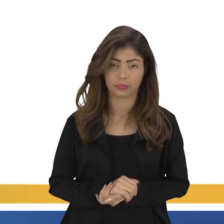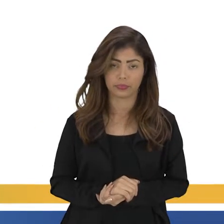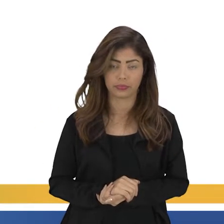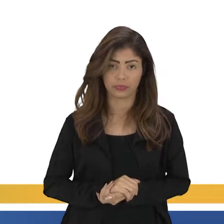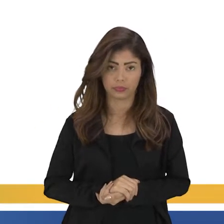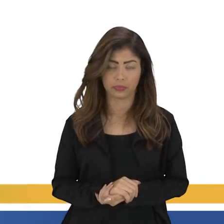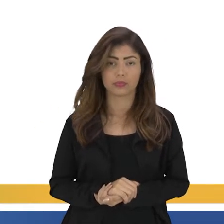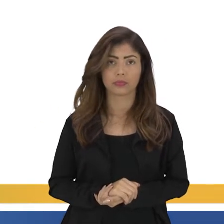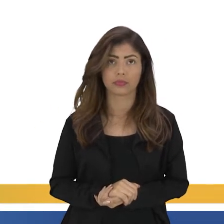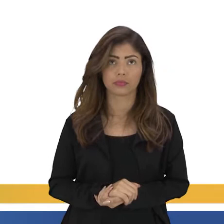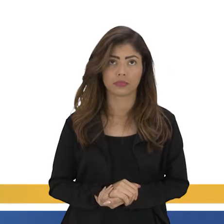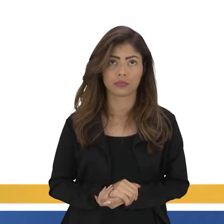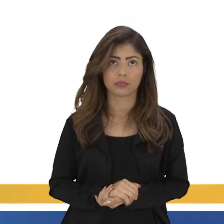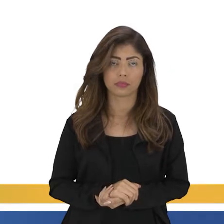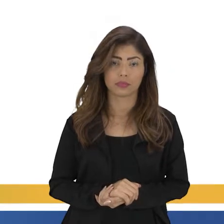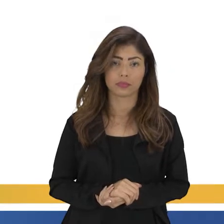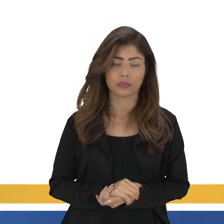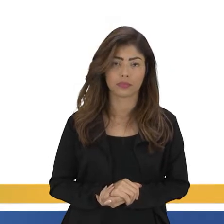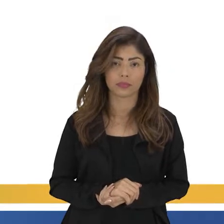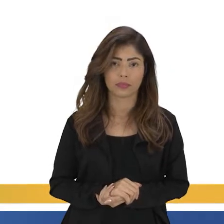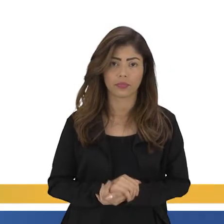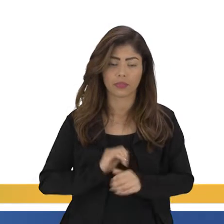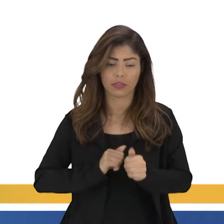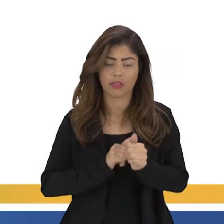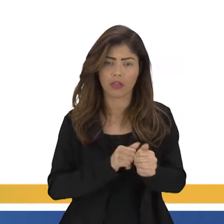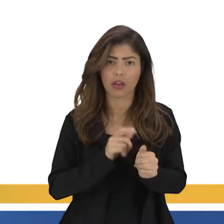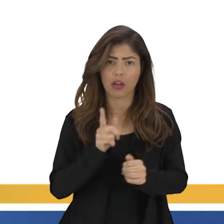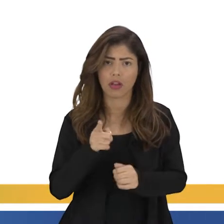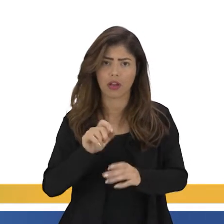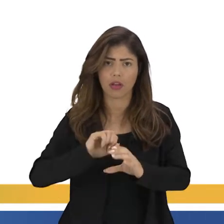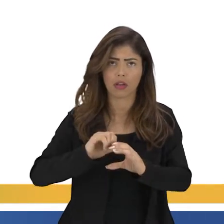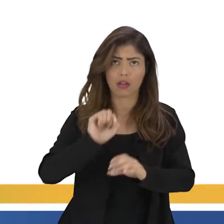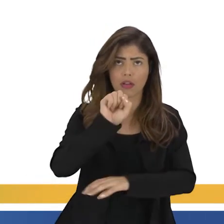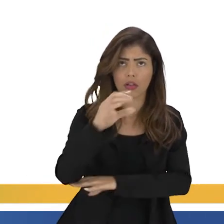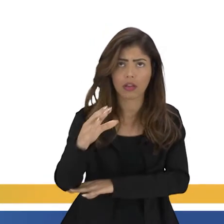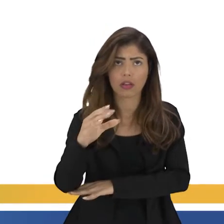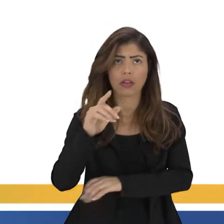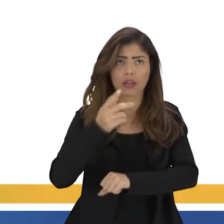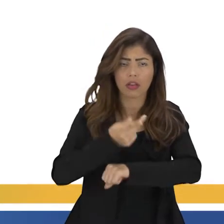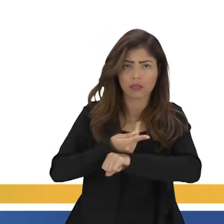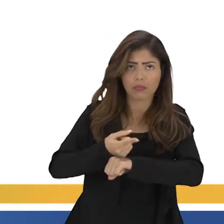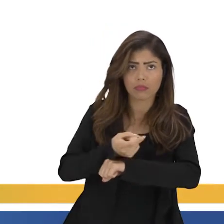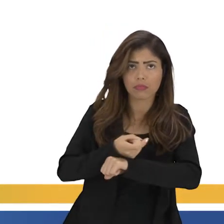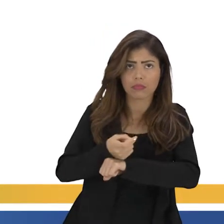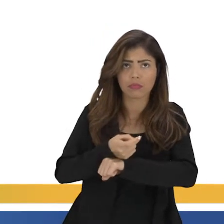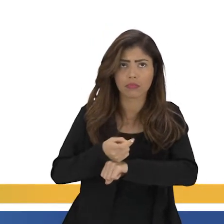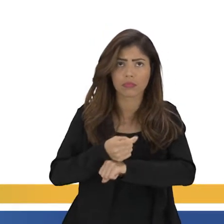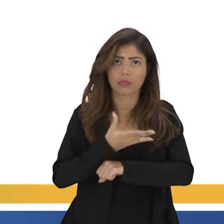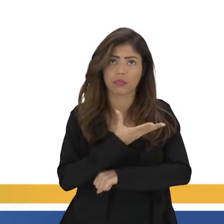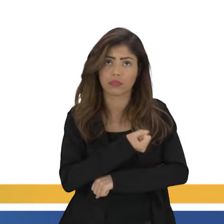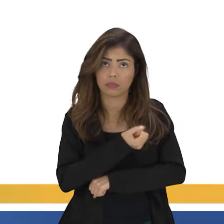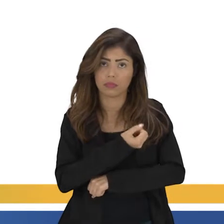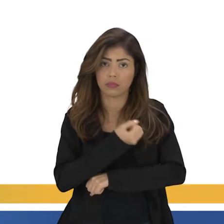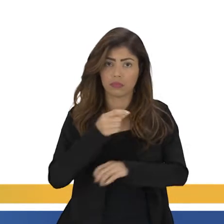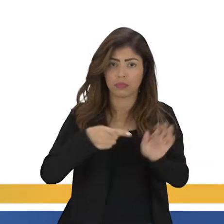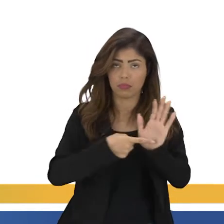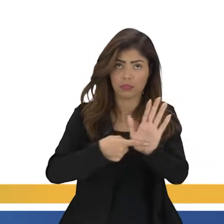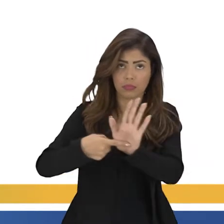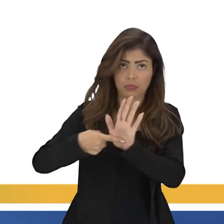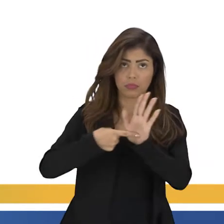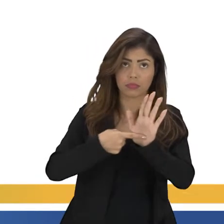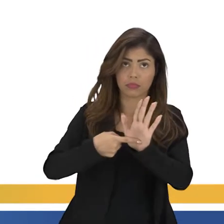Próximo. Frecuentemente se clasifican los adjetivos entre los numerales,